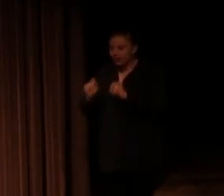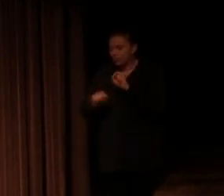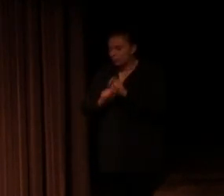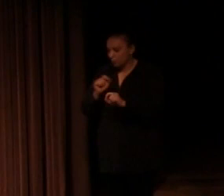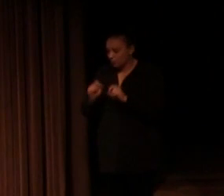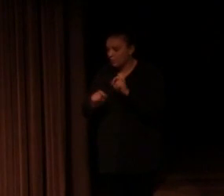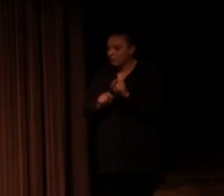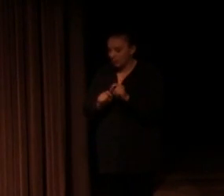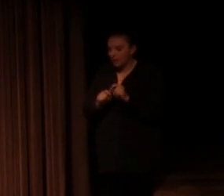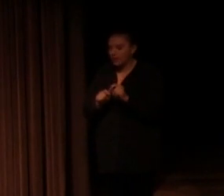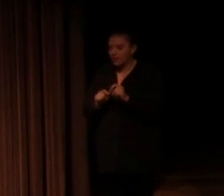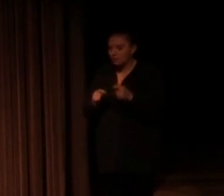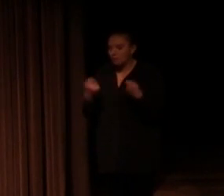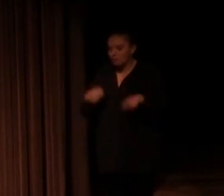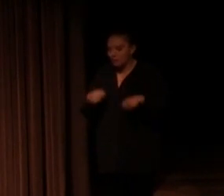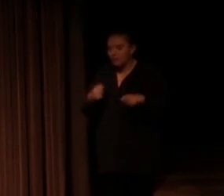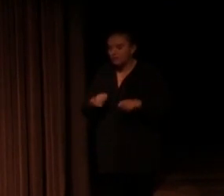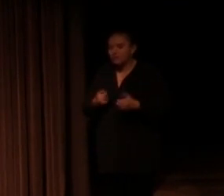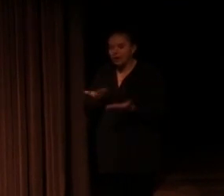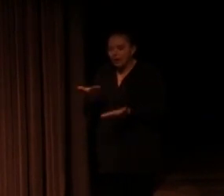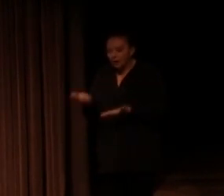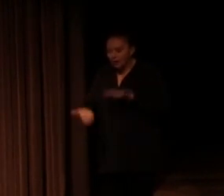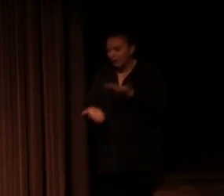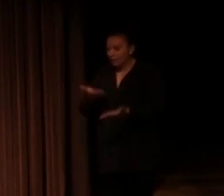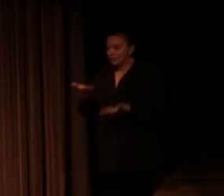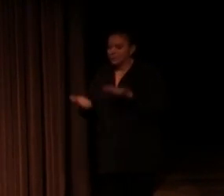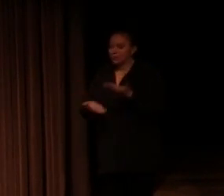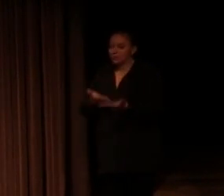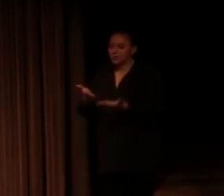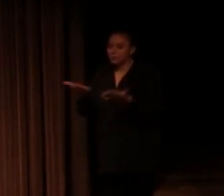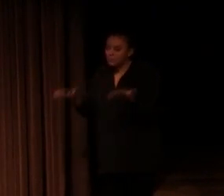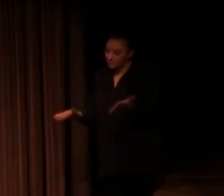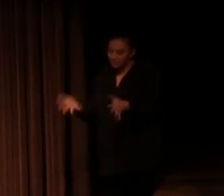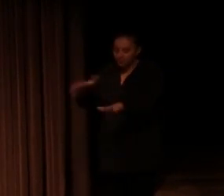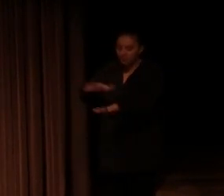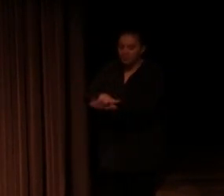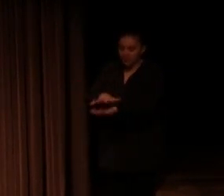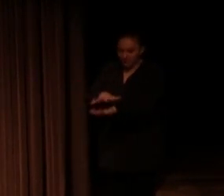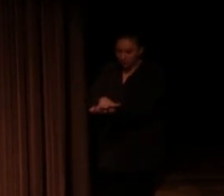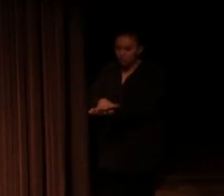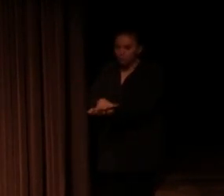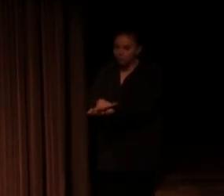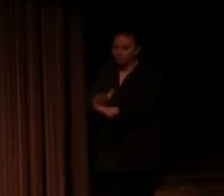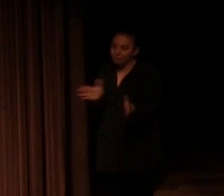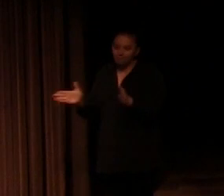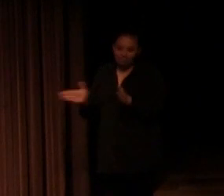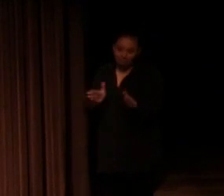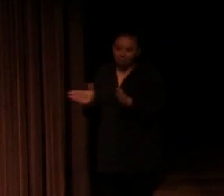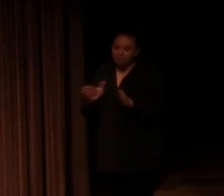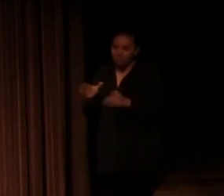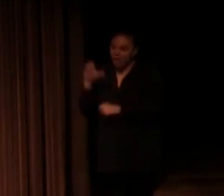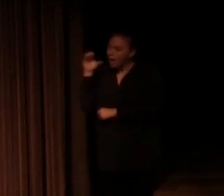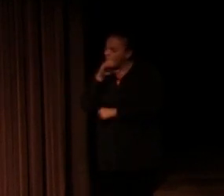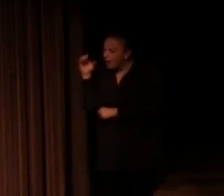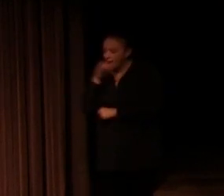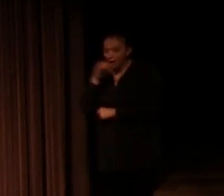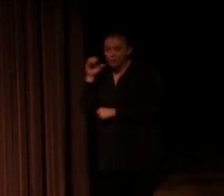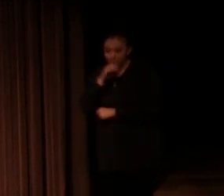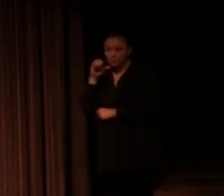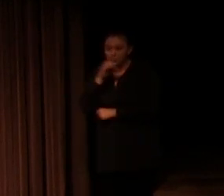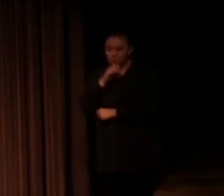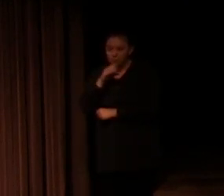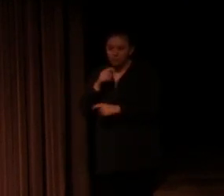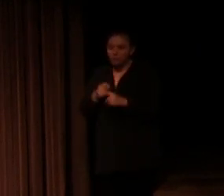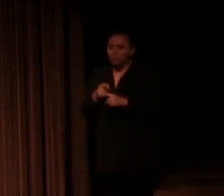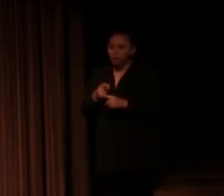compor essa rede de atendimento para que a gente possa incluir e oferecer acesso o mais rápido possível porque